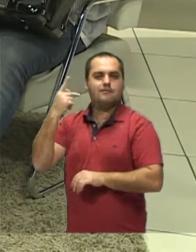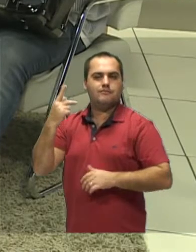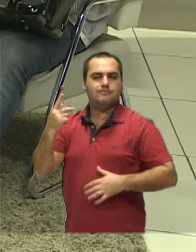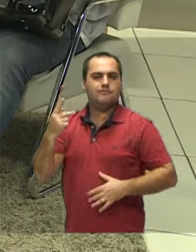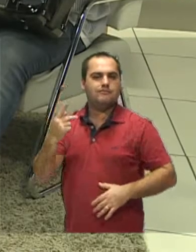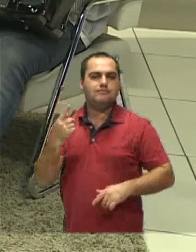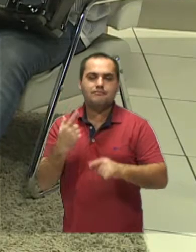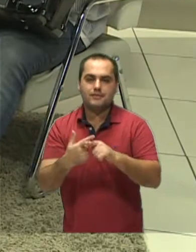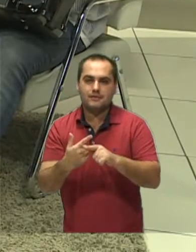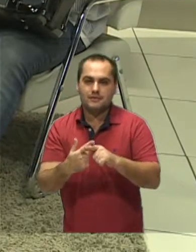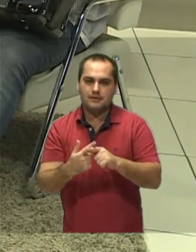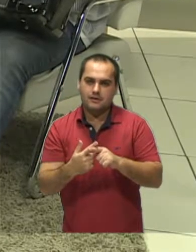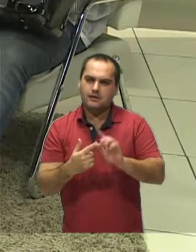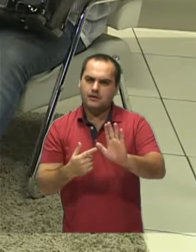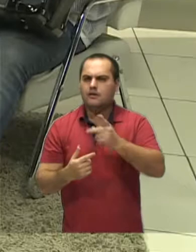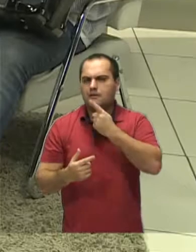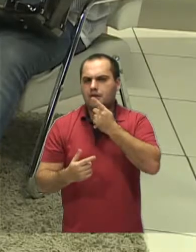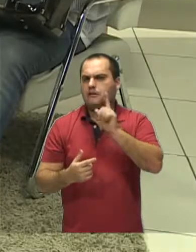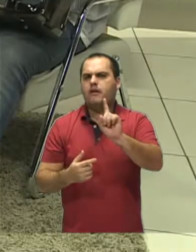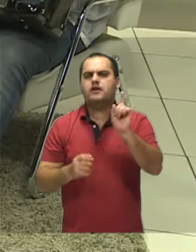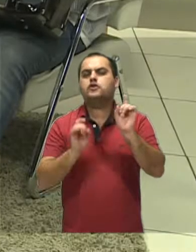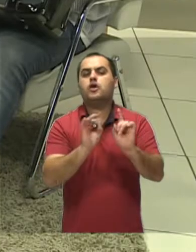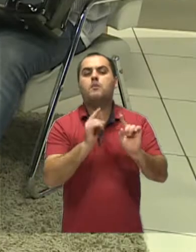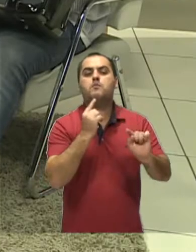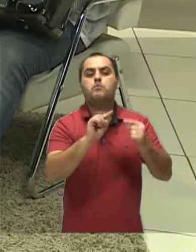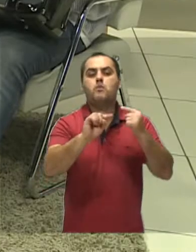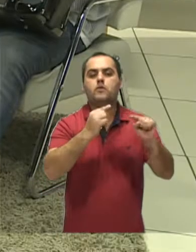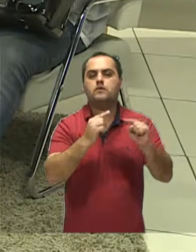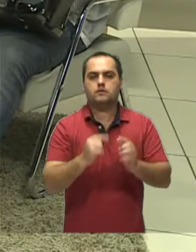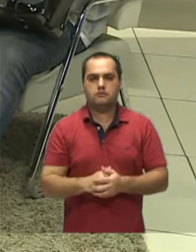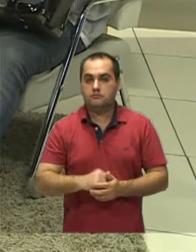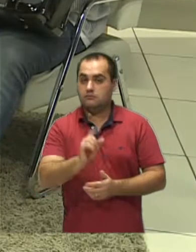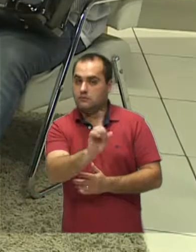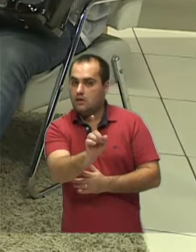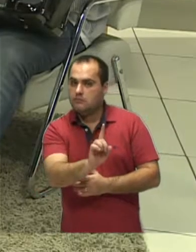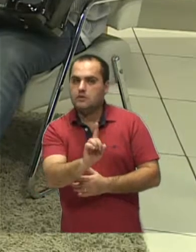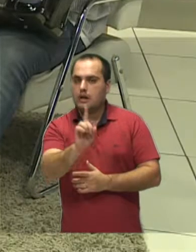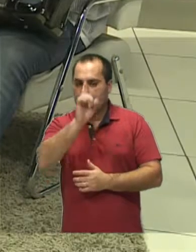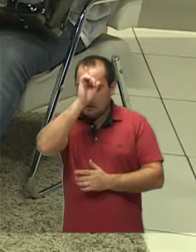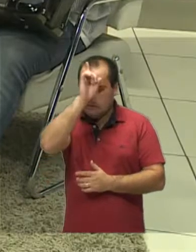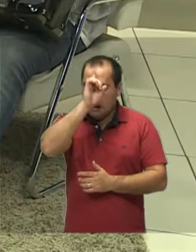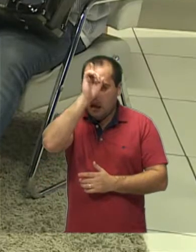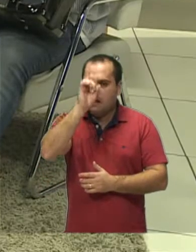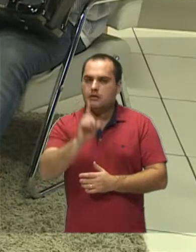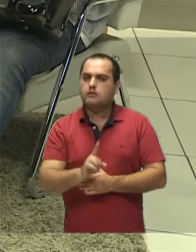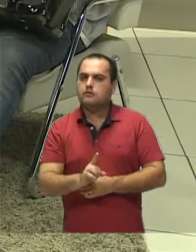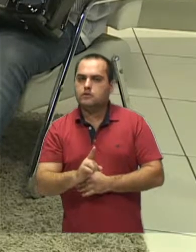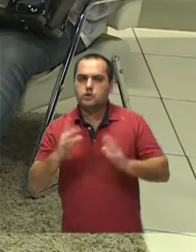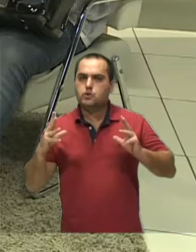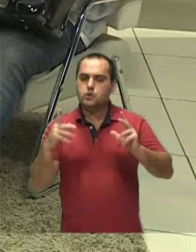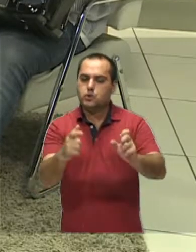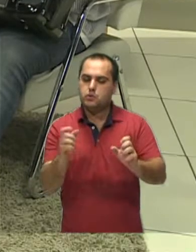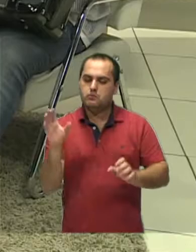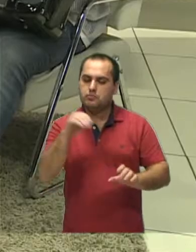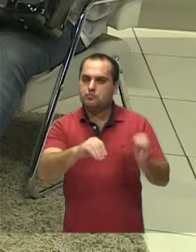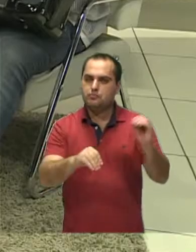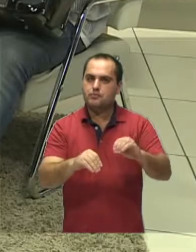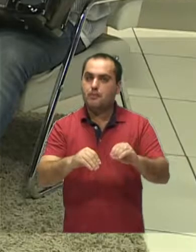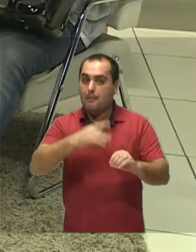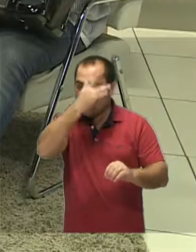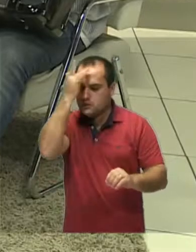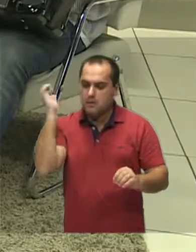porque eu falo, não movimenta só a música, movimenta ideias, movimenta questionamentos, né? Movimenta